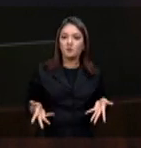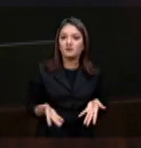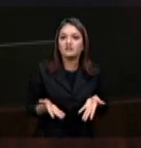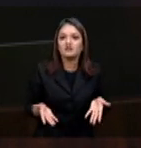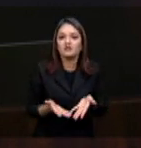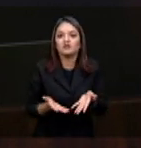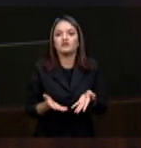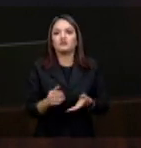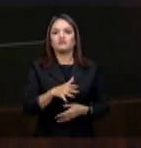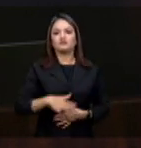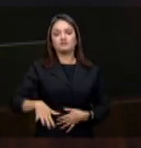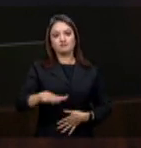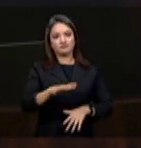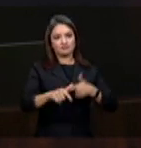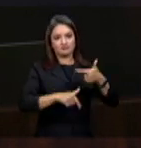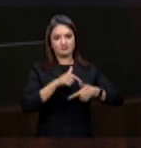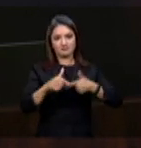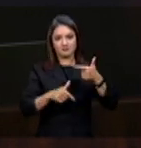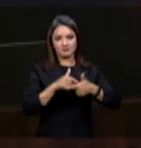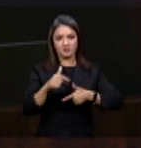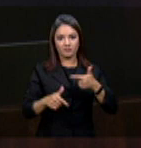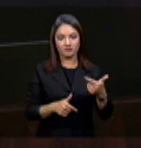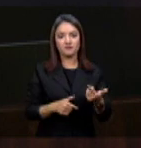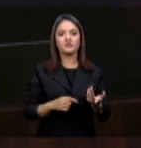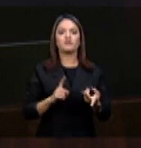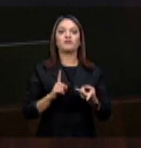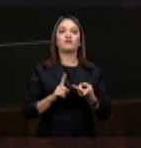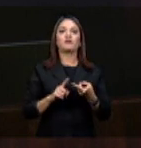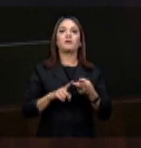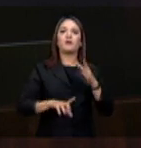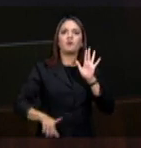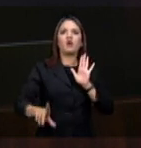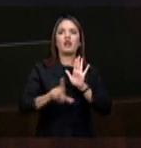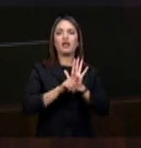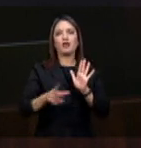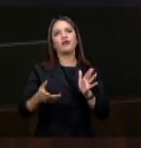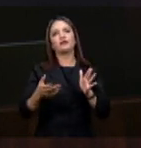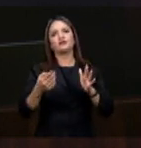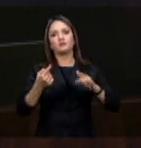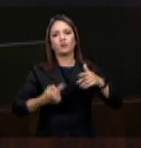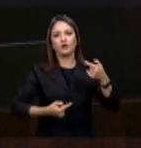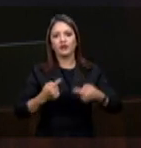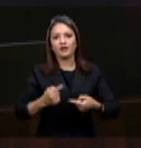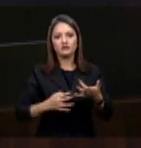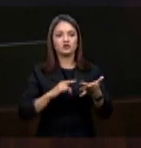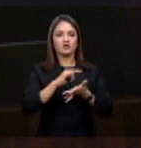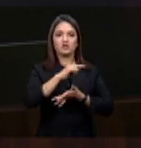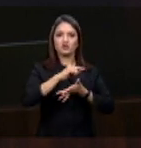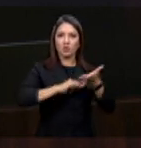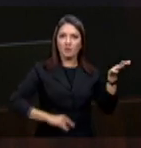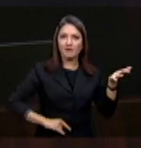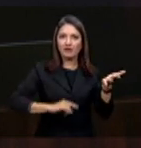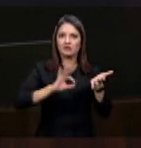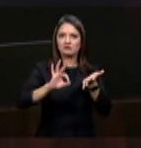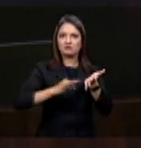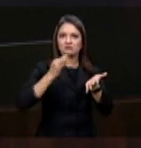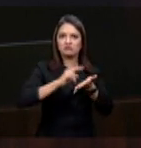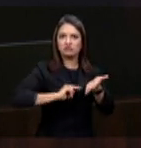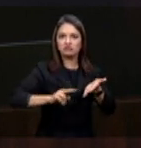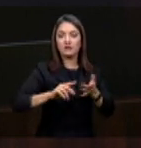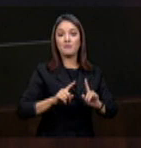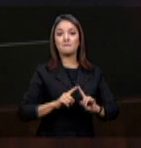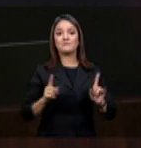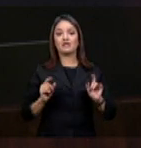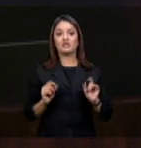ao mercado de trabalho por meio de laser de políticas de documentos internacionais mas o